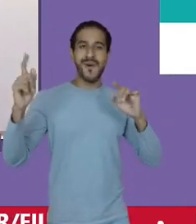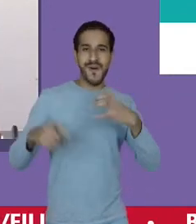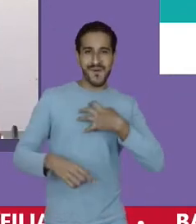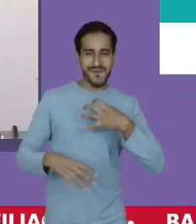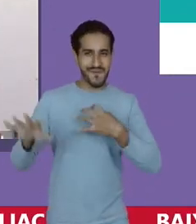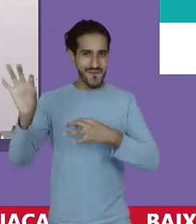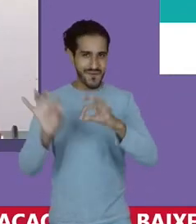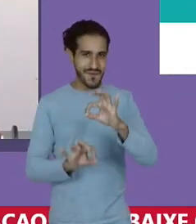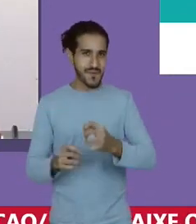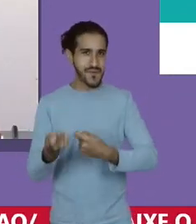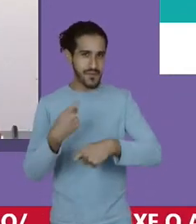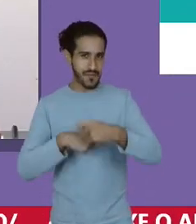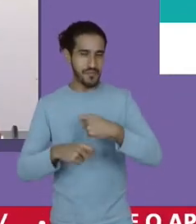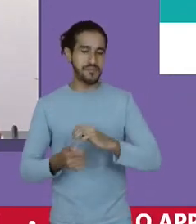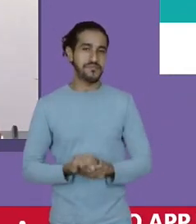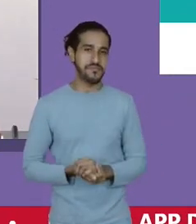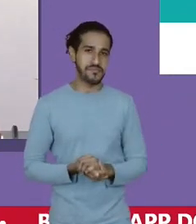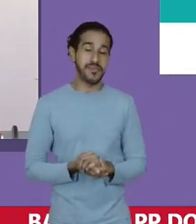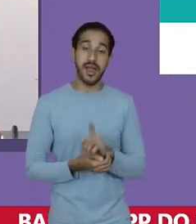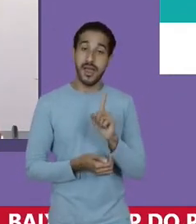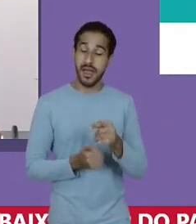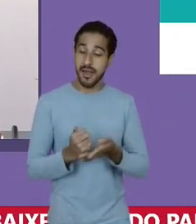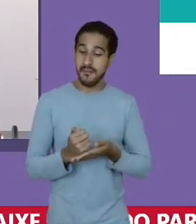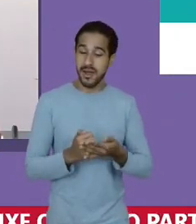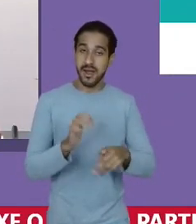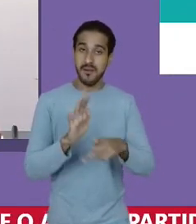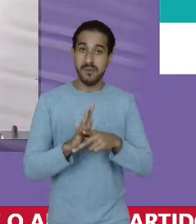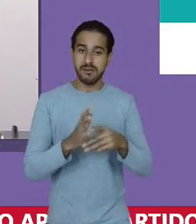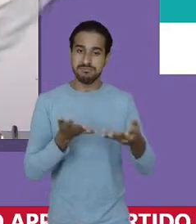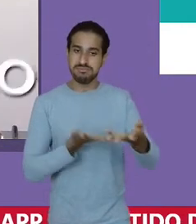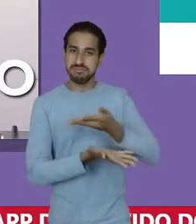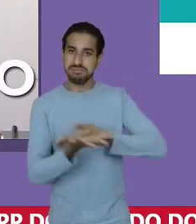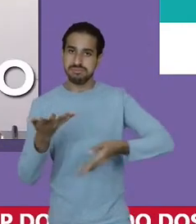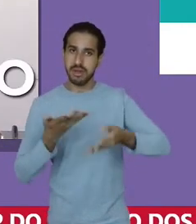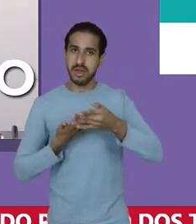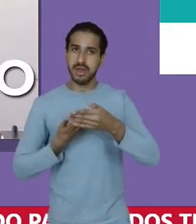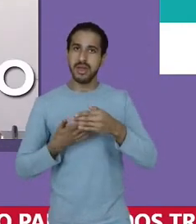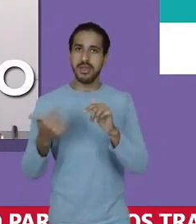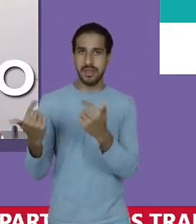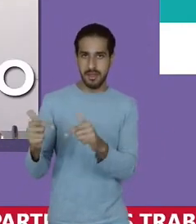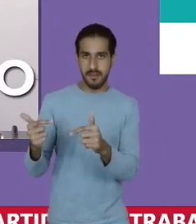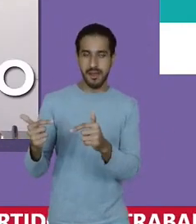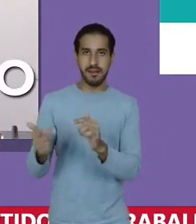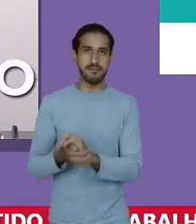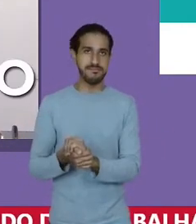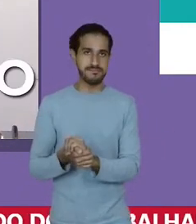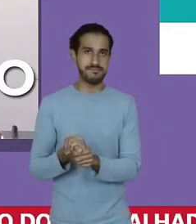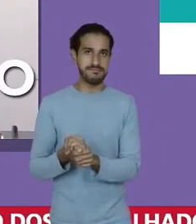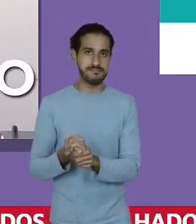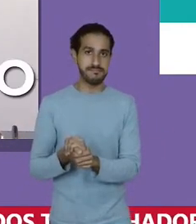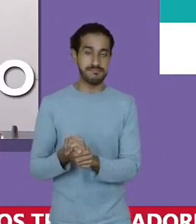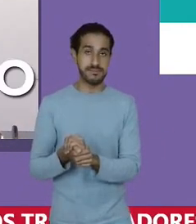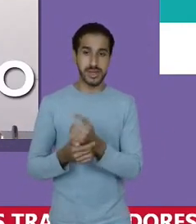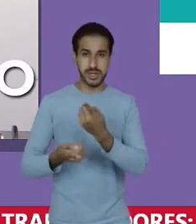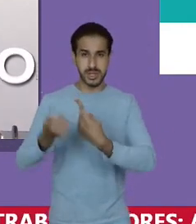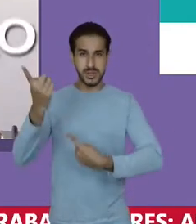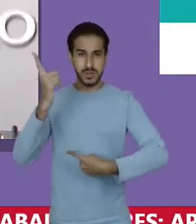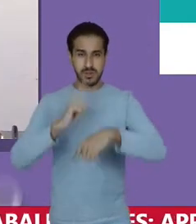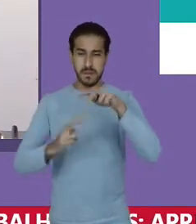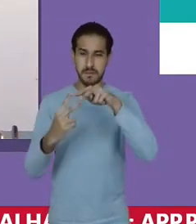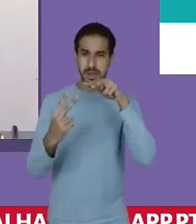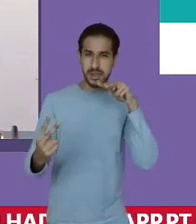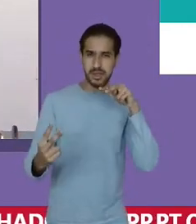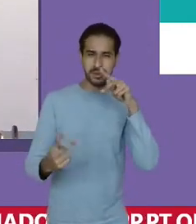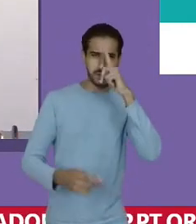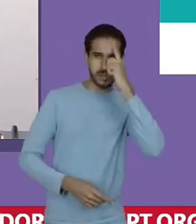de organização econômica, é o princípio do compartilhamento dos meios de produção. A superação da visão